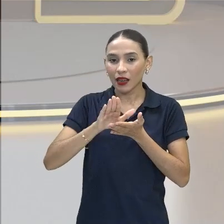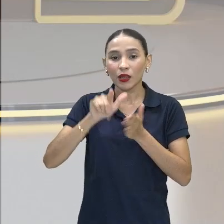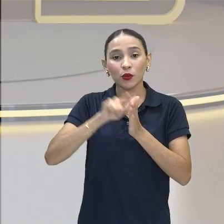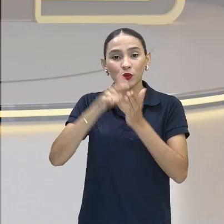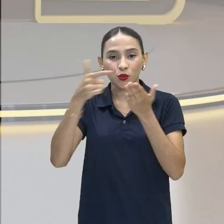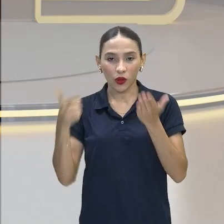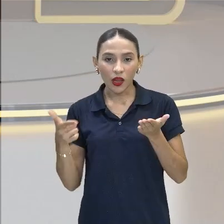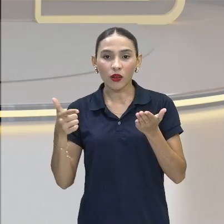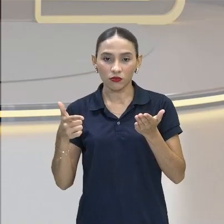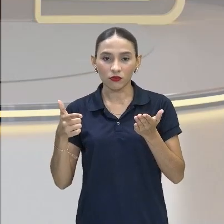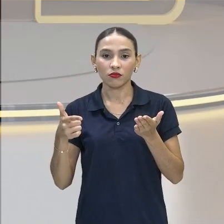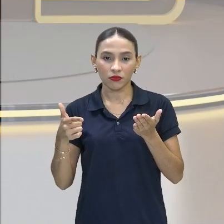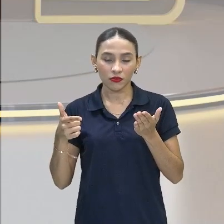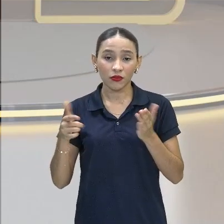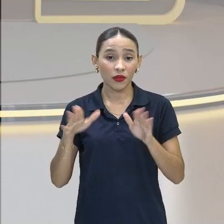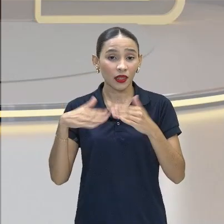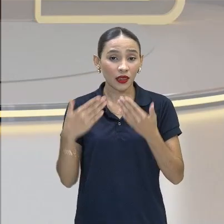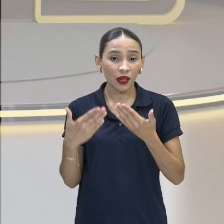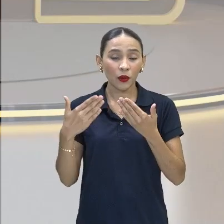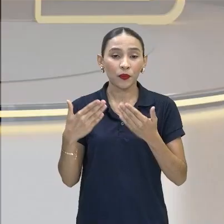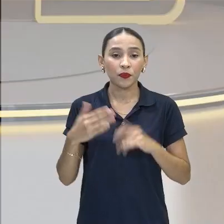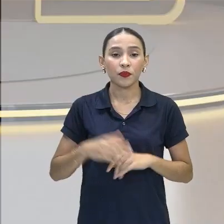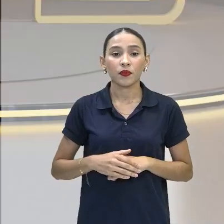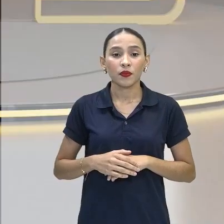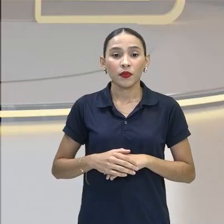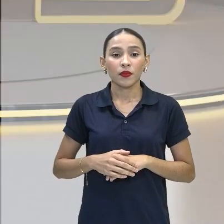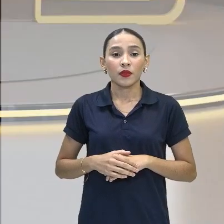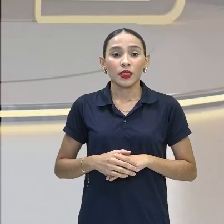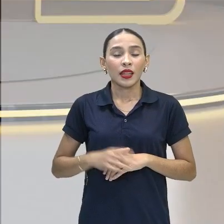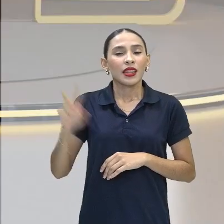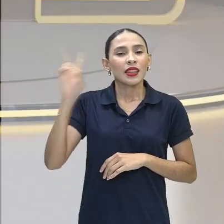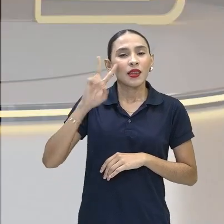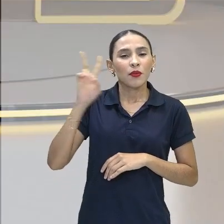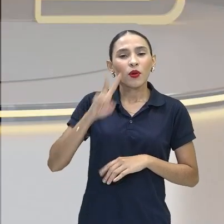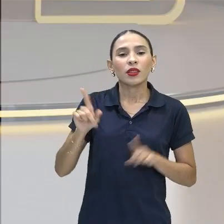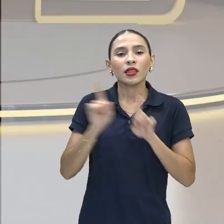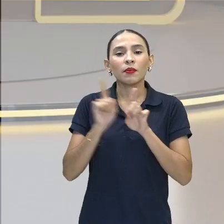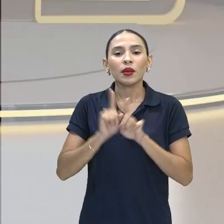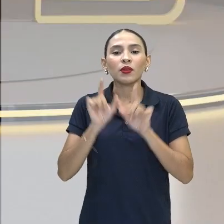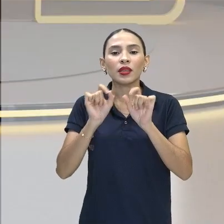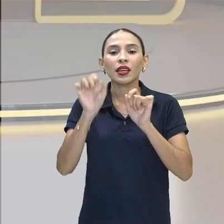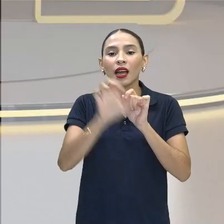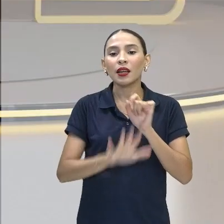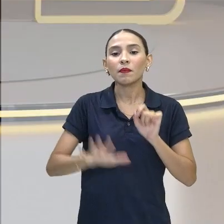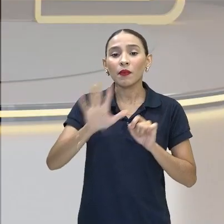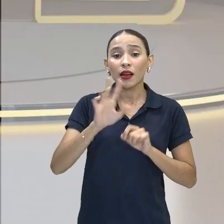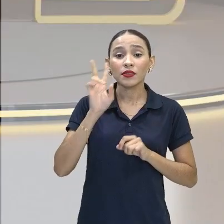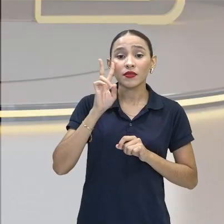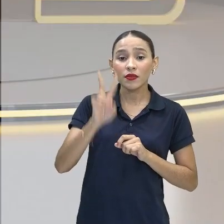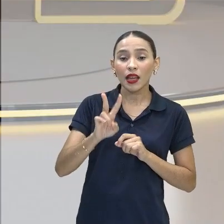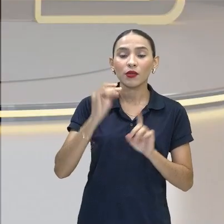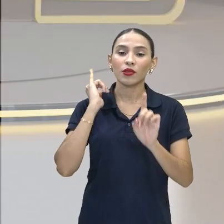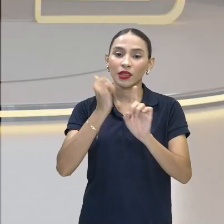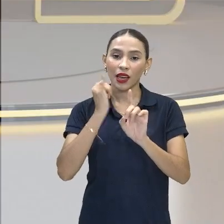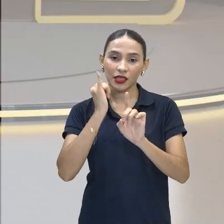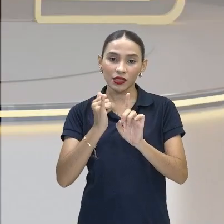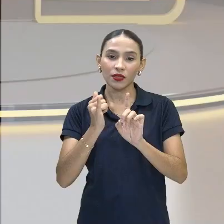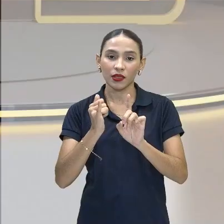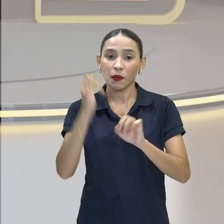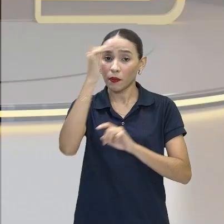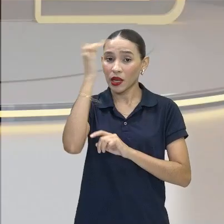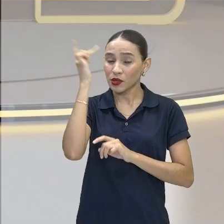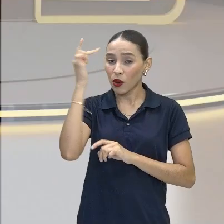jornais. Exatamente. E aí agora a professora Joyce falando isso lembrou um pouquinho. A imagem que nós estamos vendo foi uma narrativa de alguém que esteve